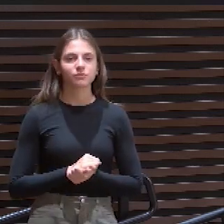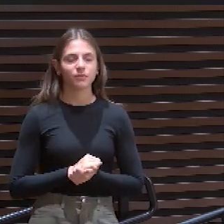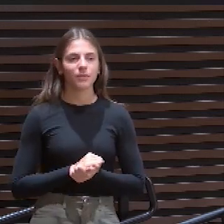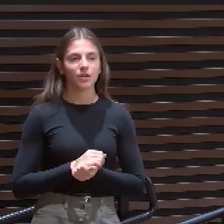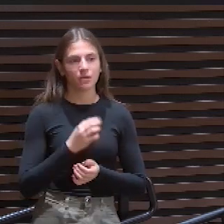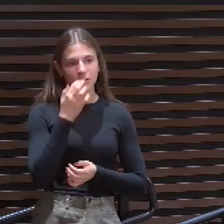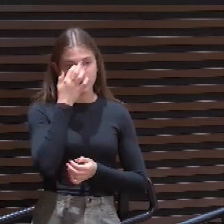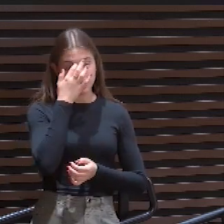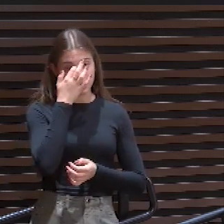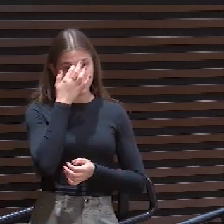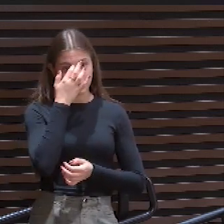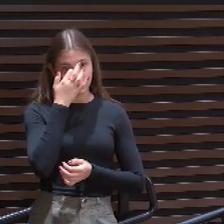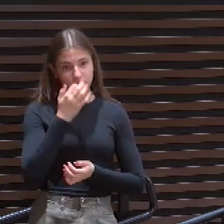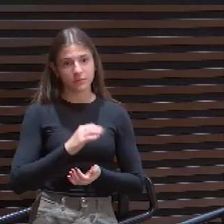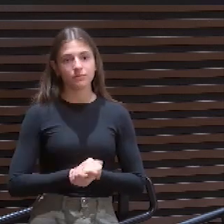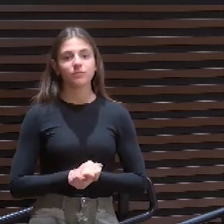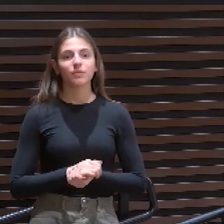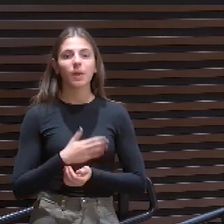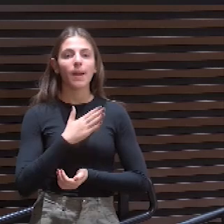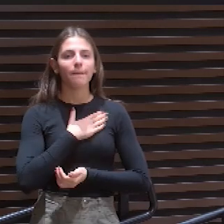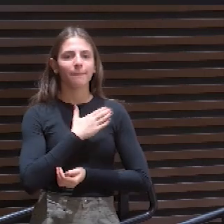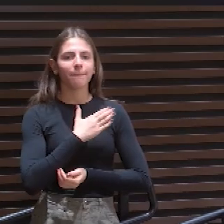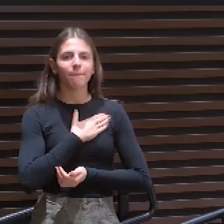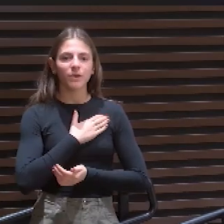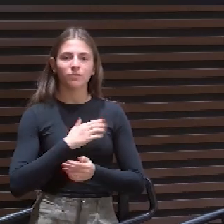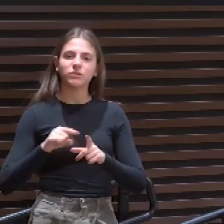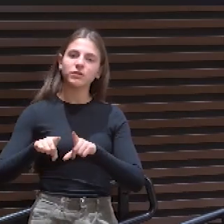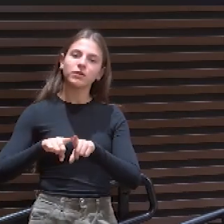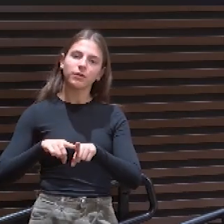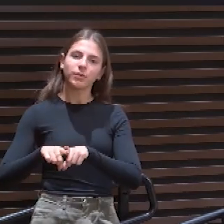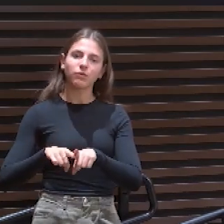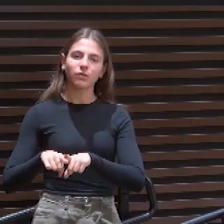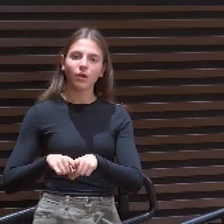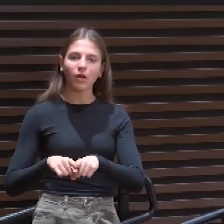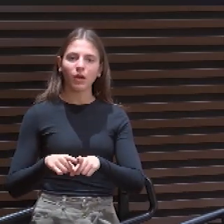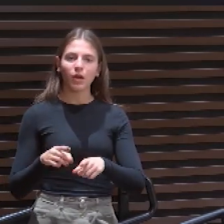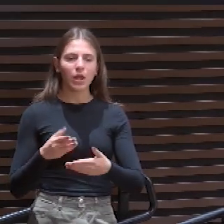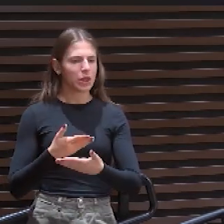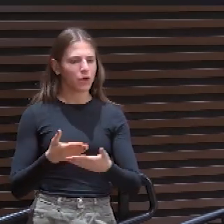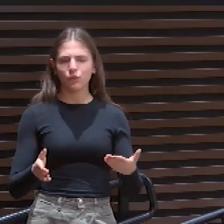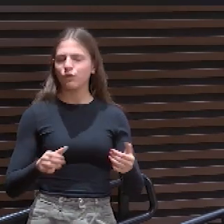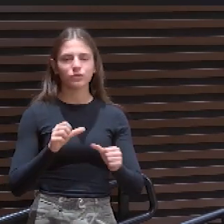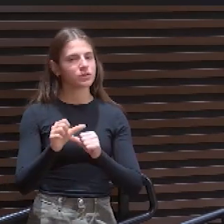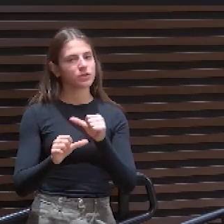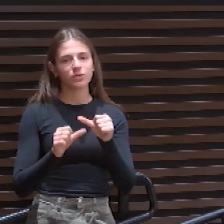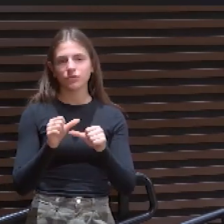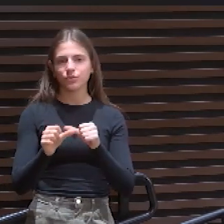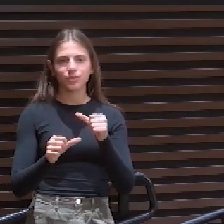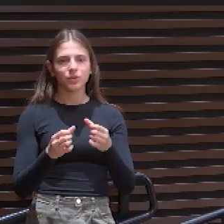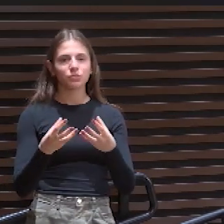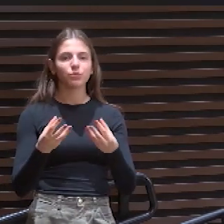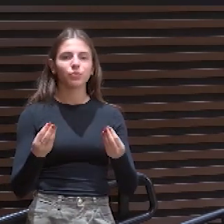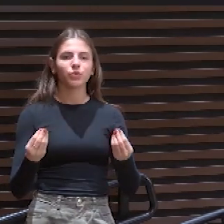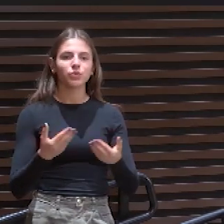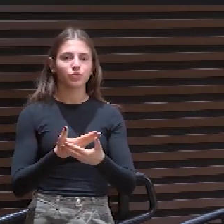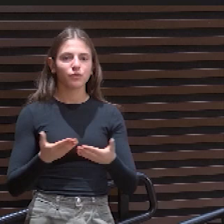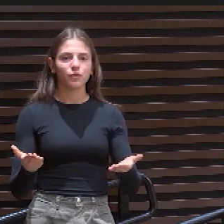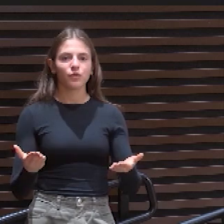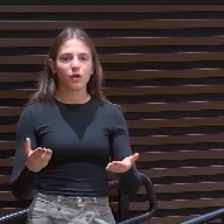Tiago 3, 1. Meus irmãos, não vos torneis muitos de